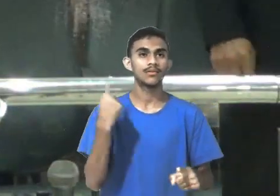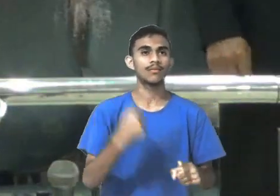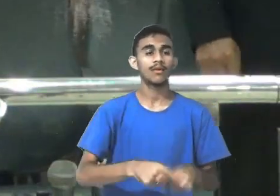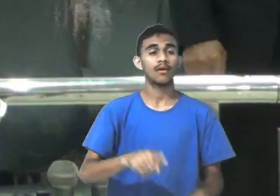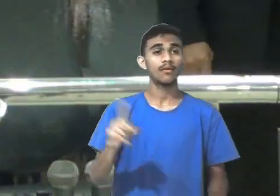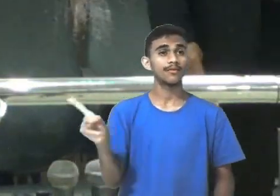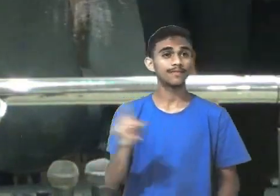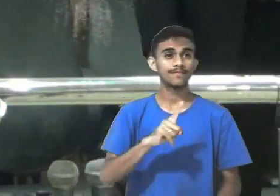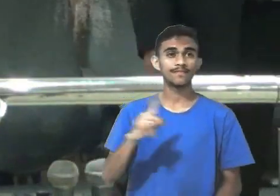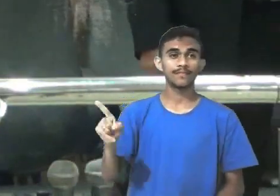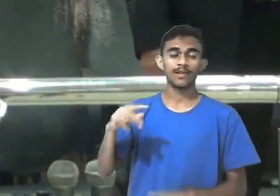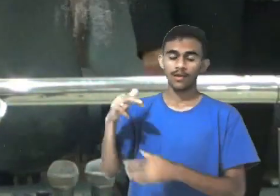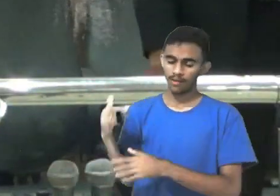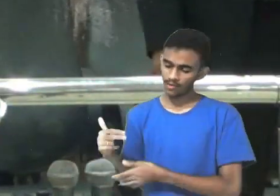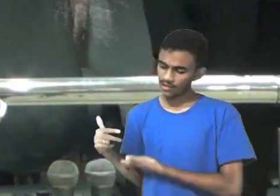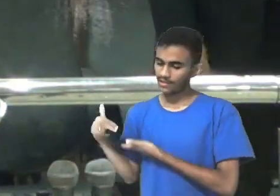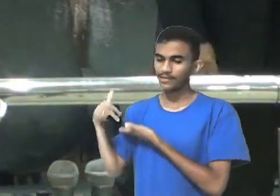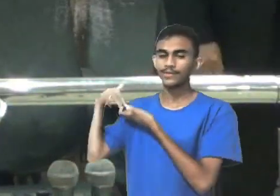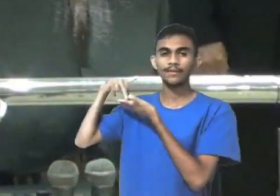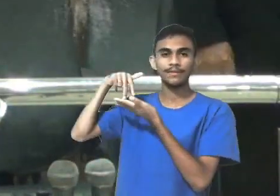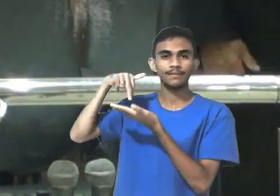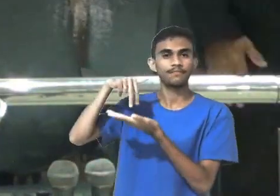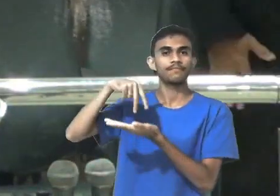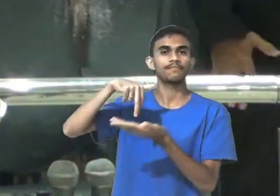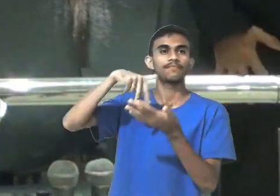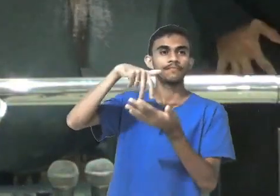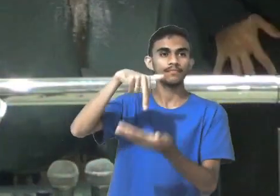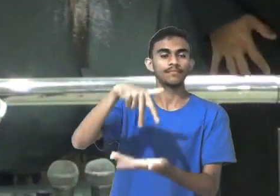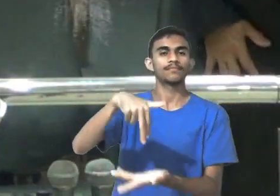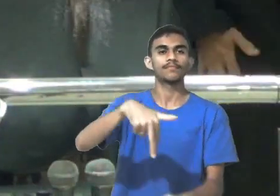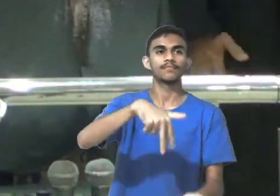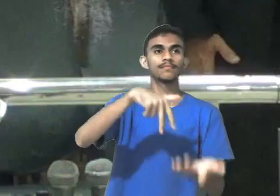Isso é porque não